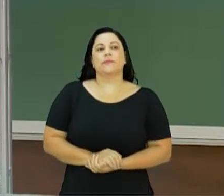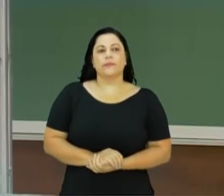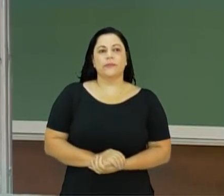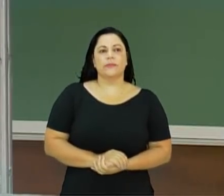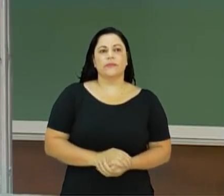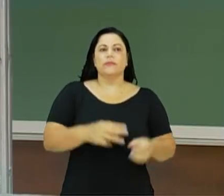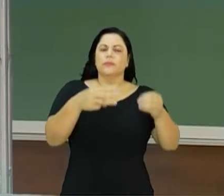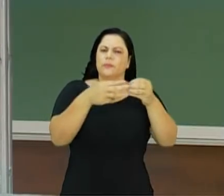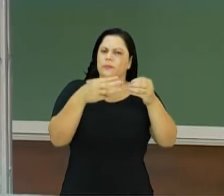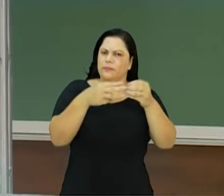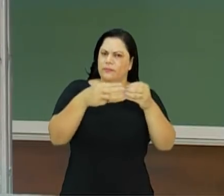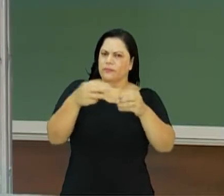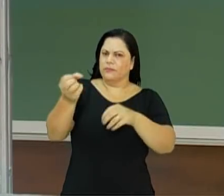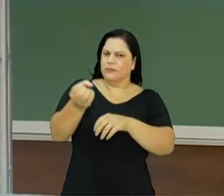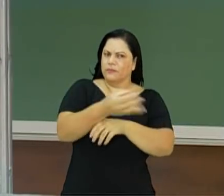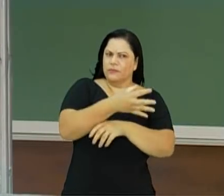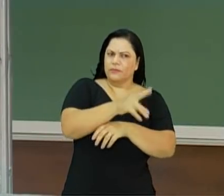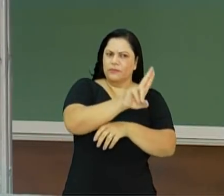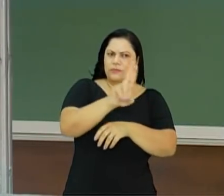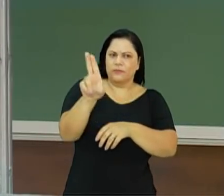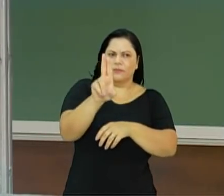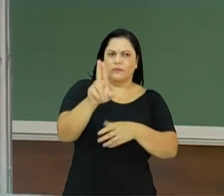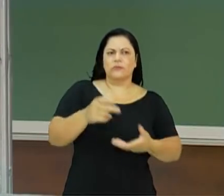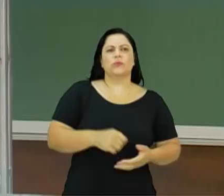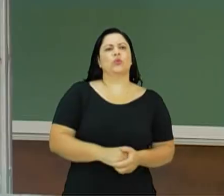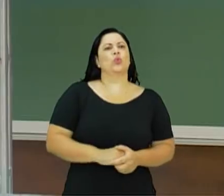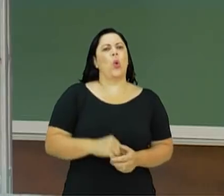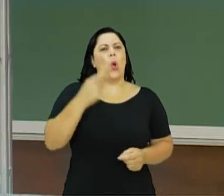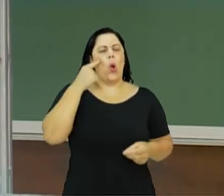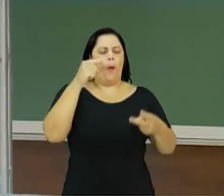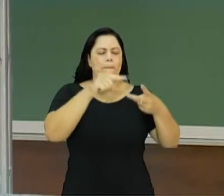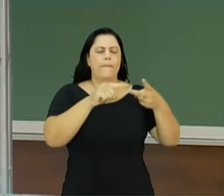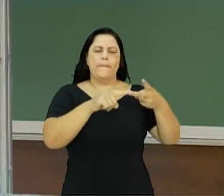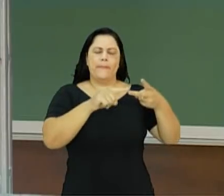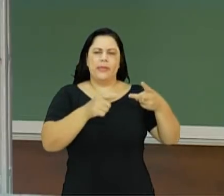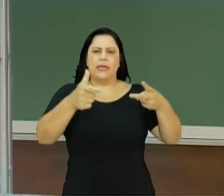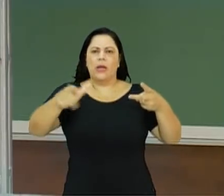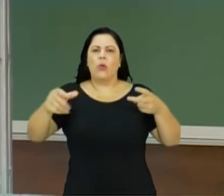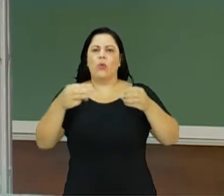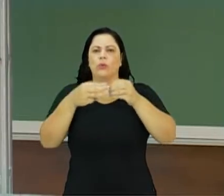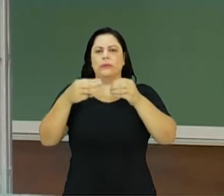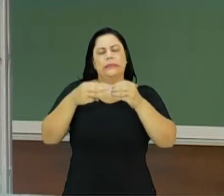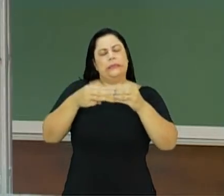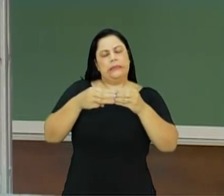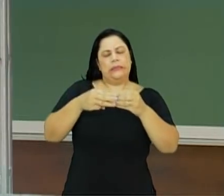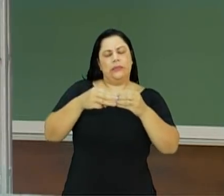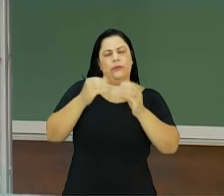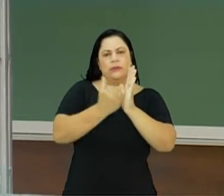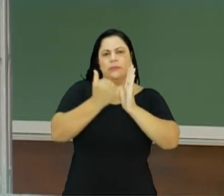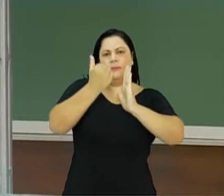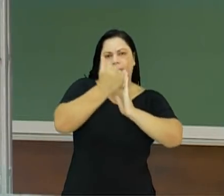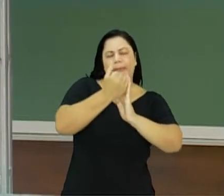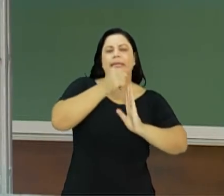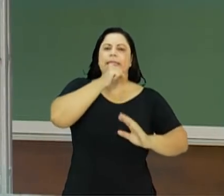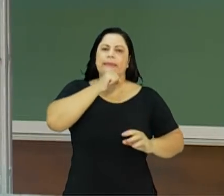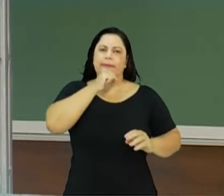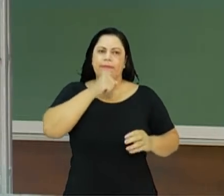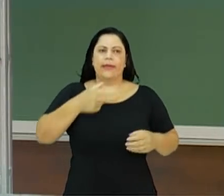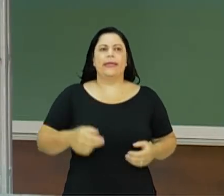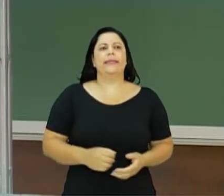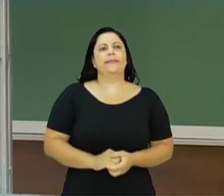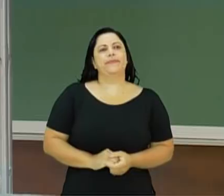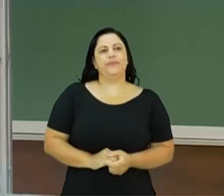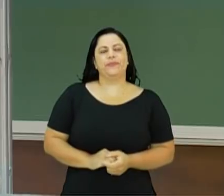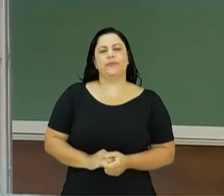Células jovens são chamadas de condroblastos e as adultas condrócitos, beleza? As fibras